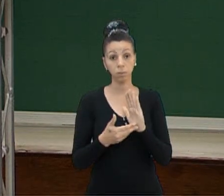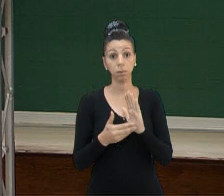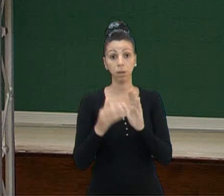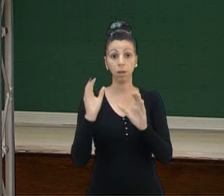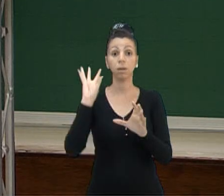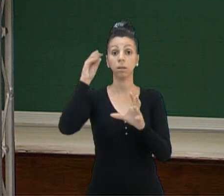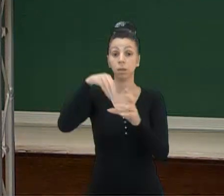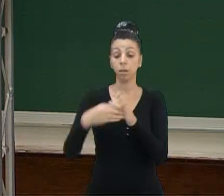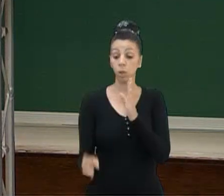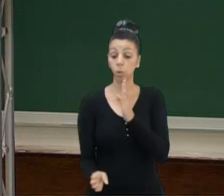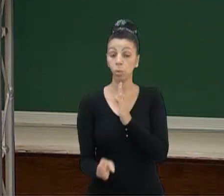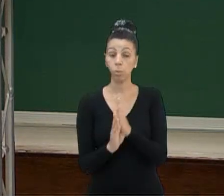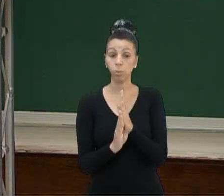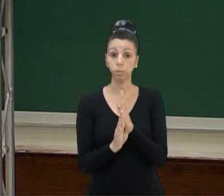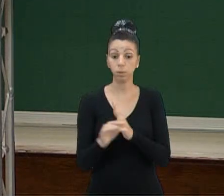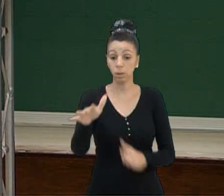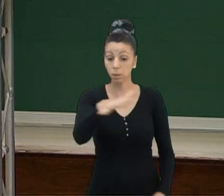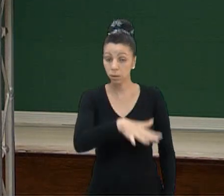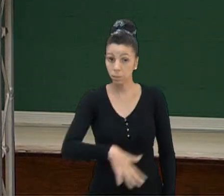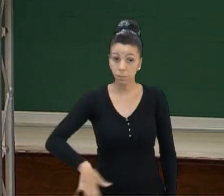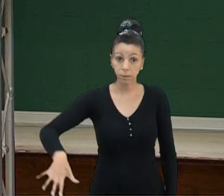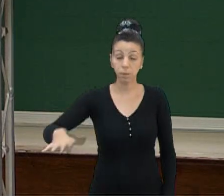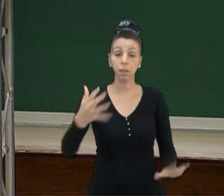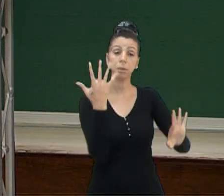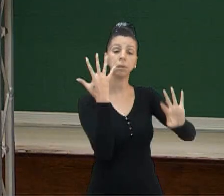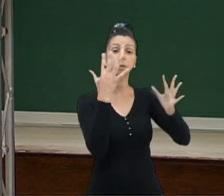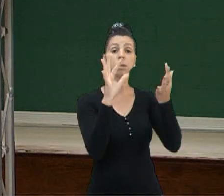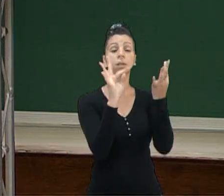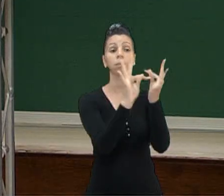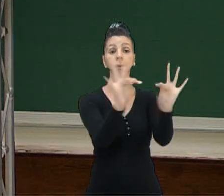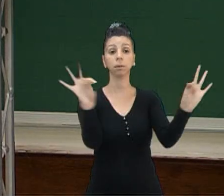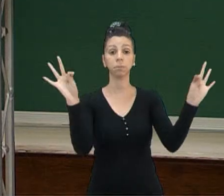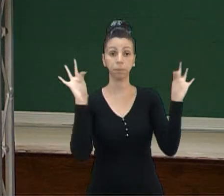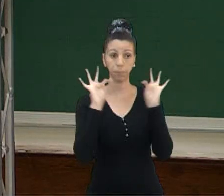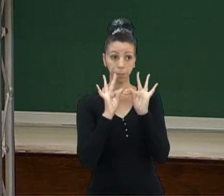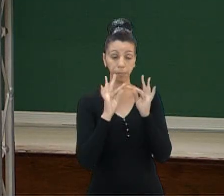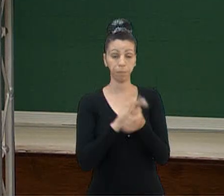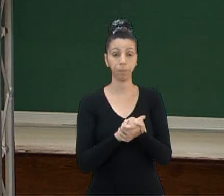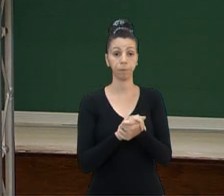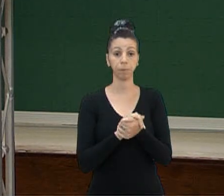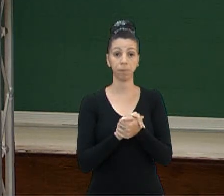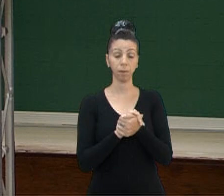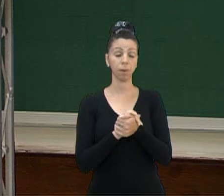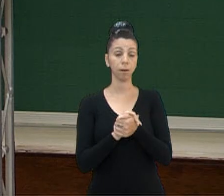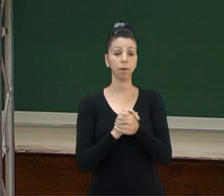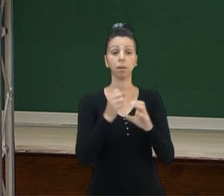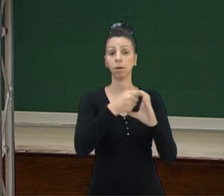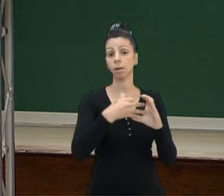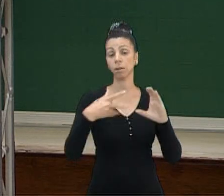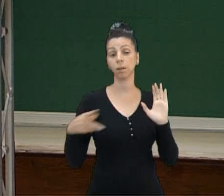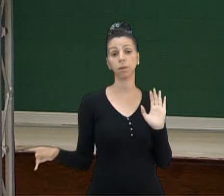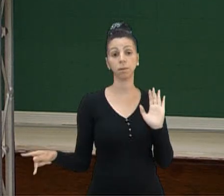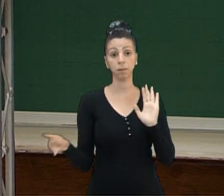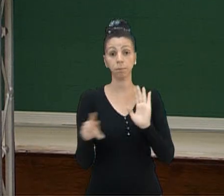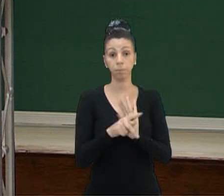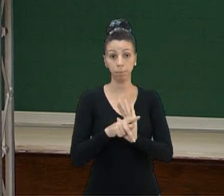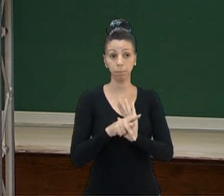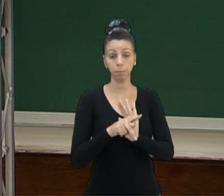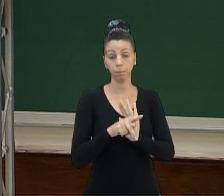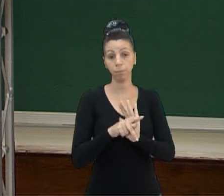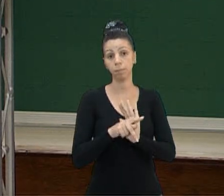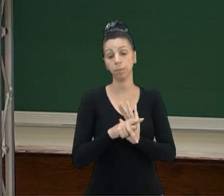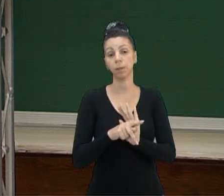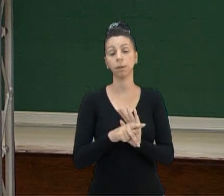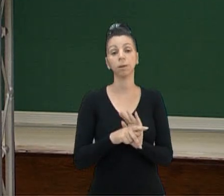região temperada. Então, nós vamos ter climas temperados e, portanto, características ali de